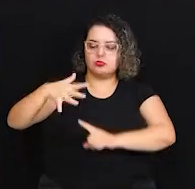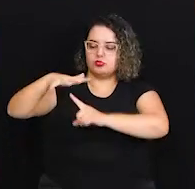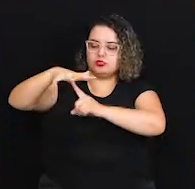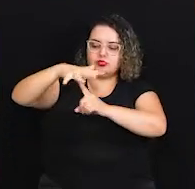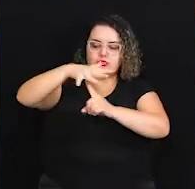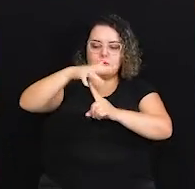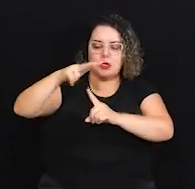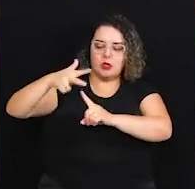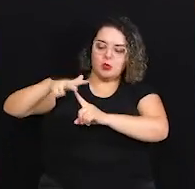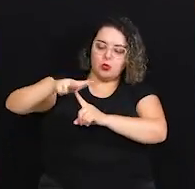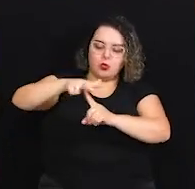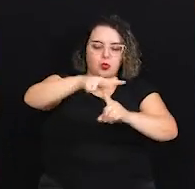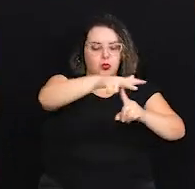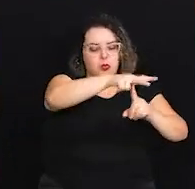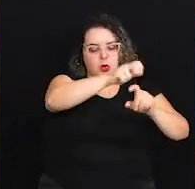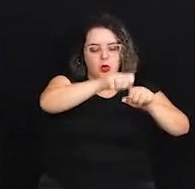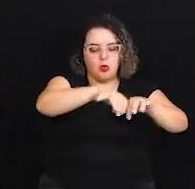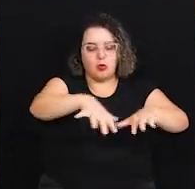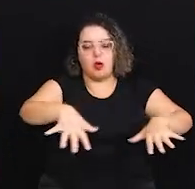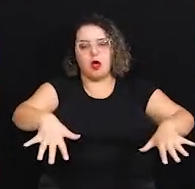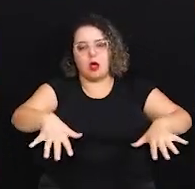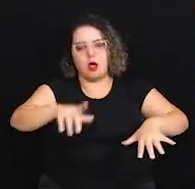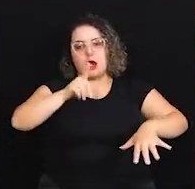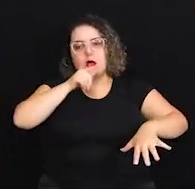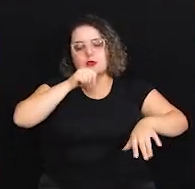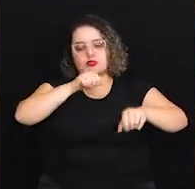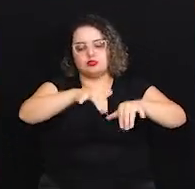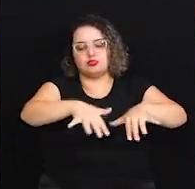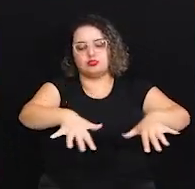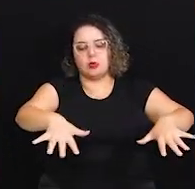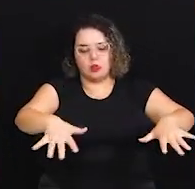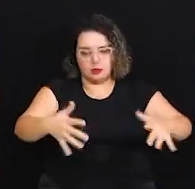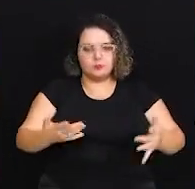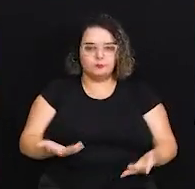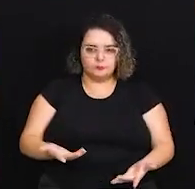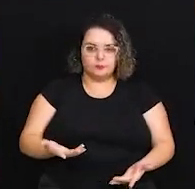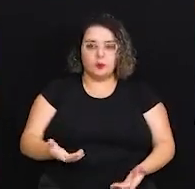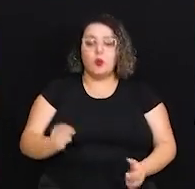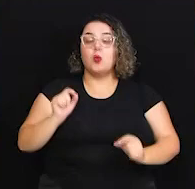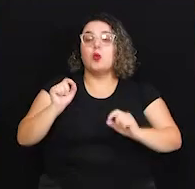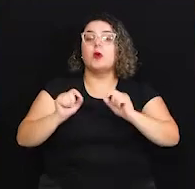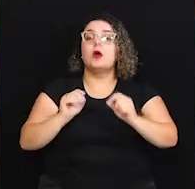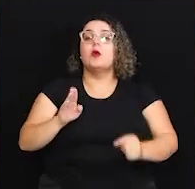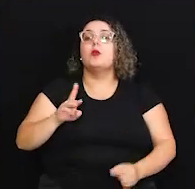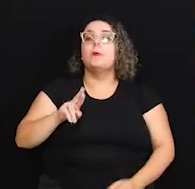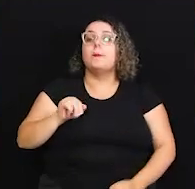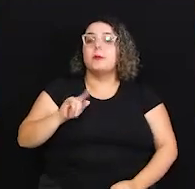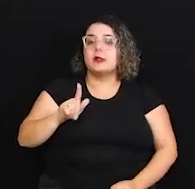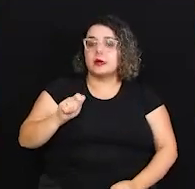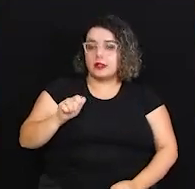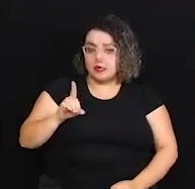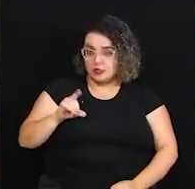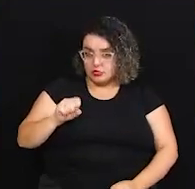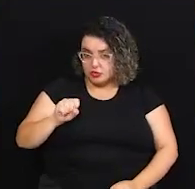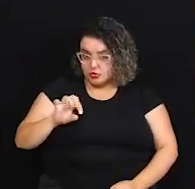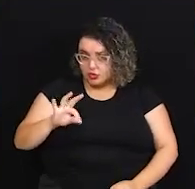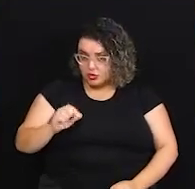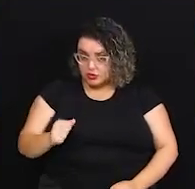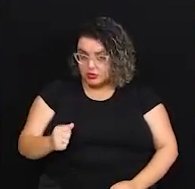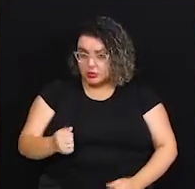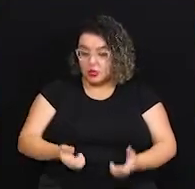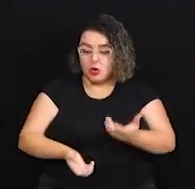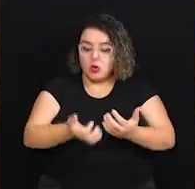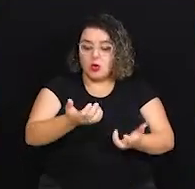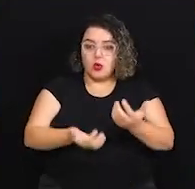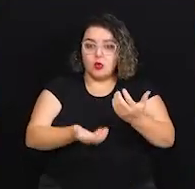jogando água e coisas assim. Então, qual é a função do brigadista e o trabalho do brigadista? Chegar e combater o incêndio enquanto ele está